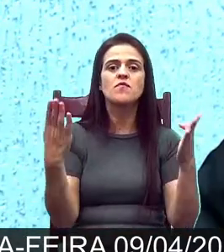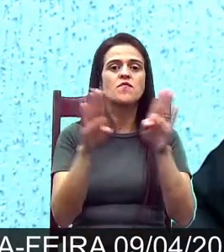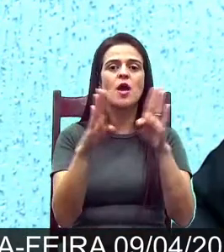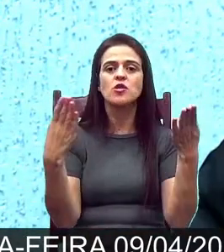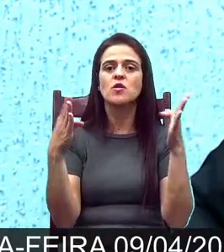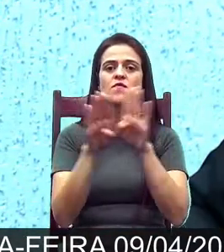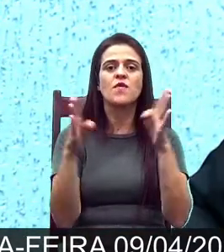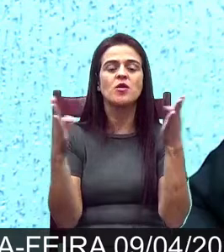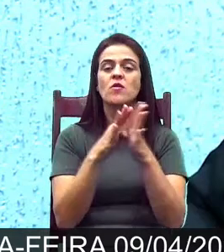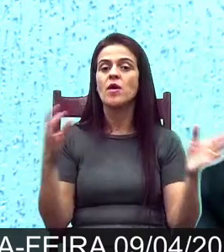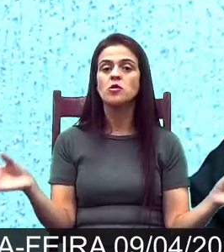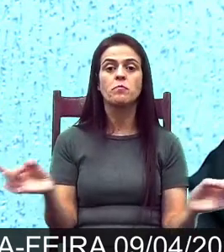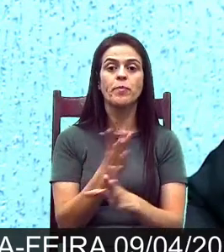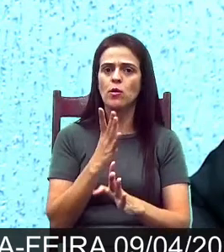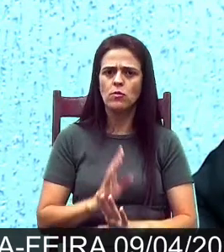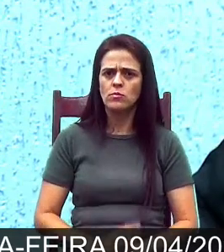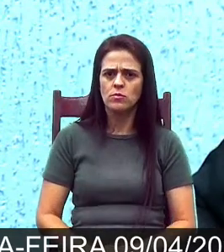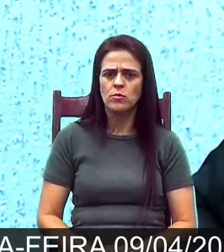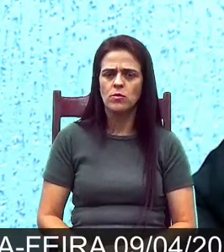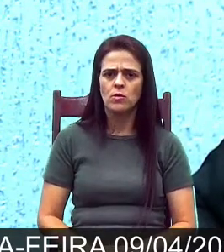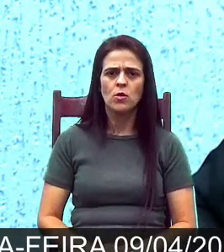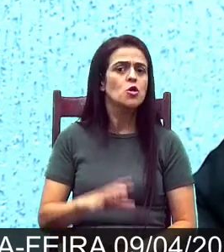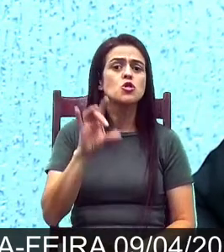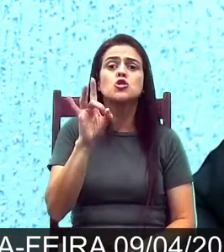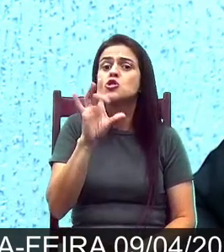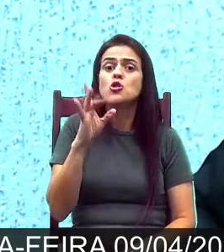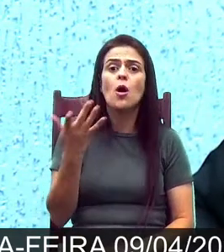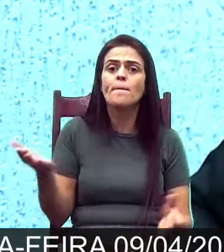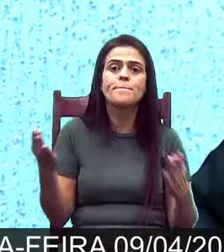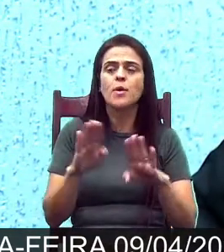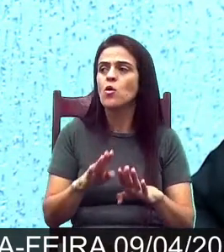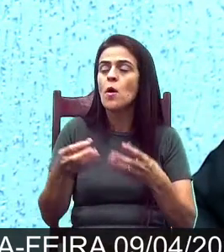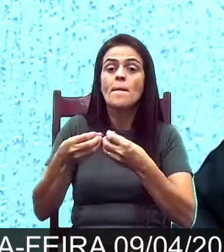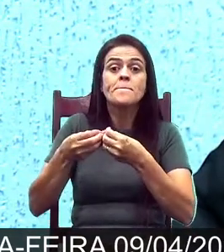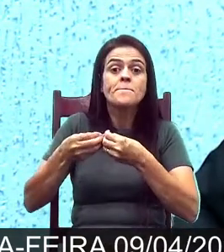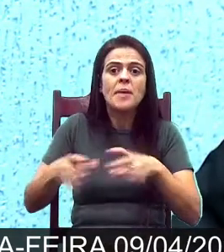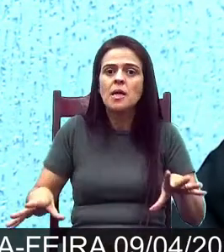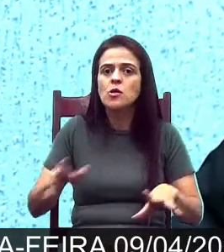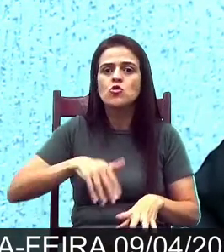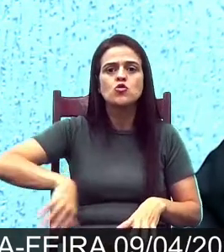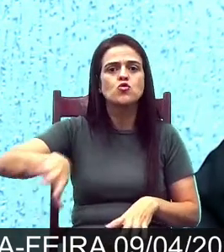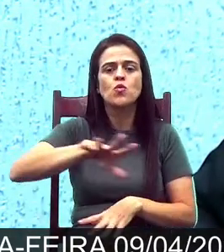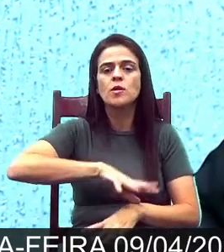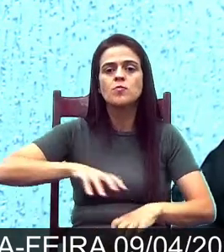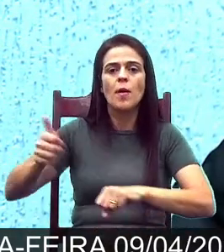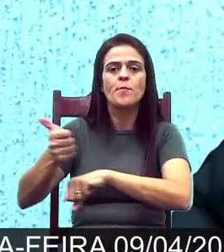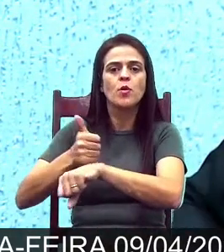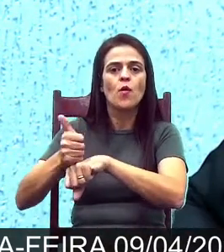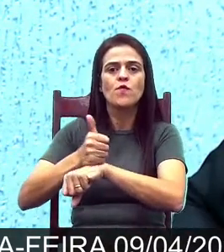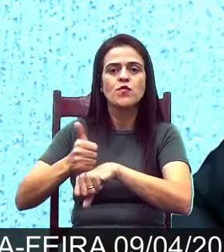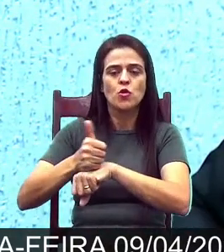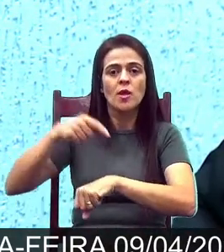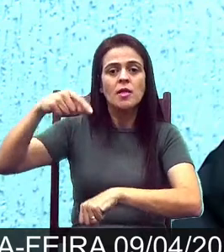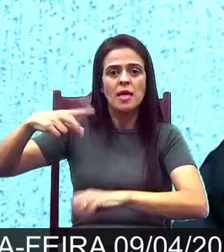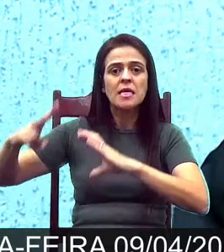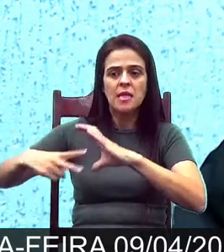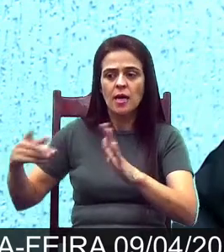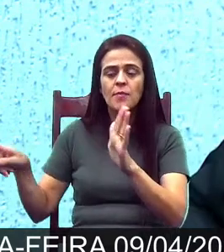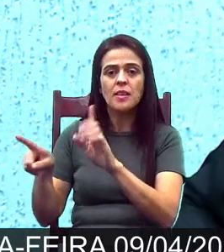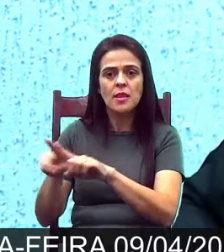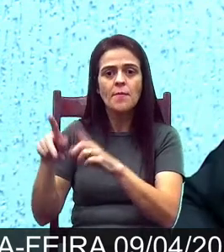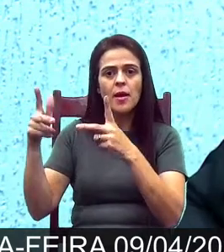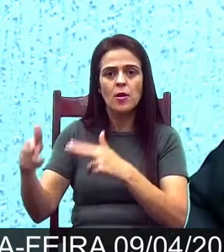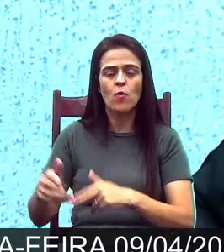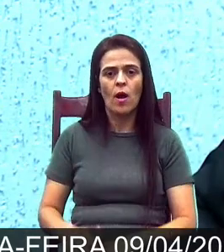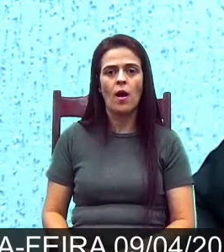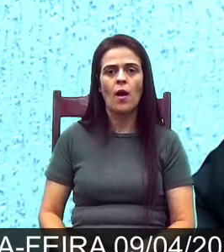os cones lá. Coloca. Isso eu não vou falar o prejuízo que já deu para funcionário da Câmara aqui com